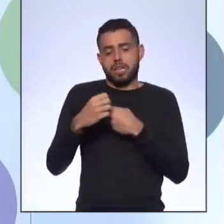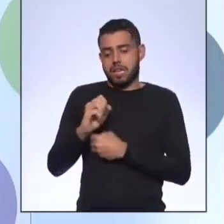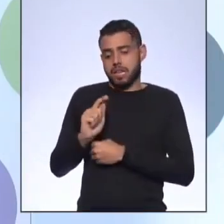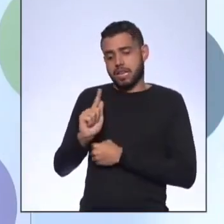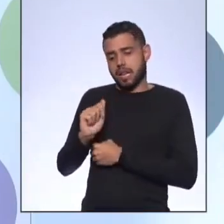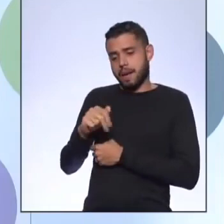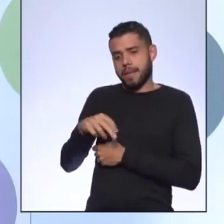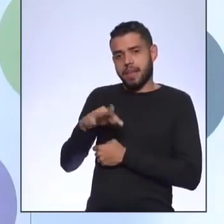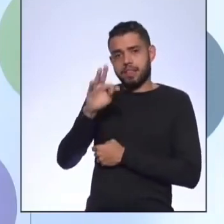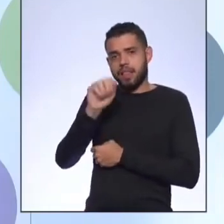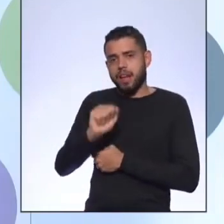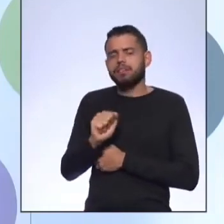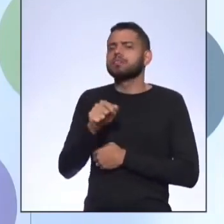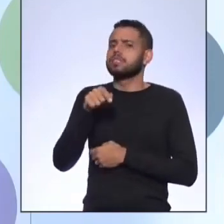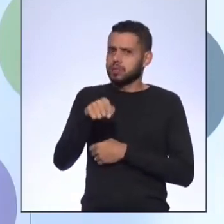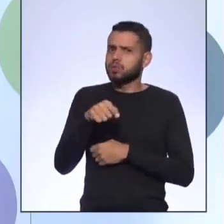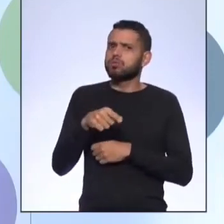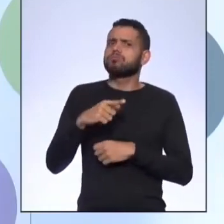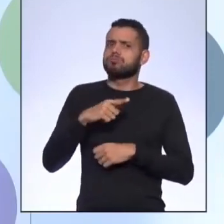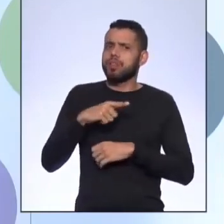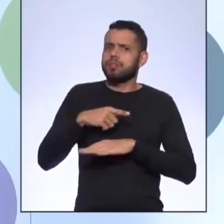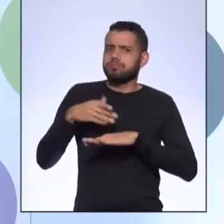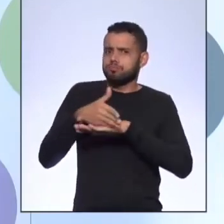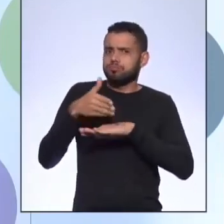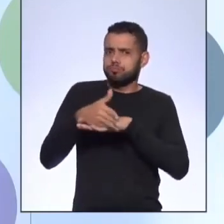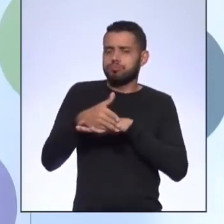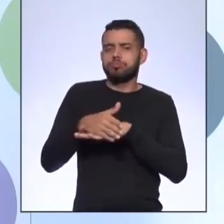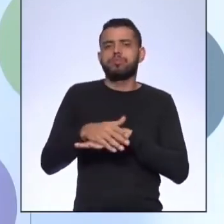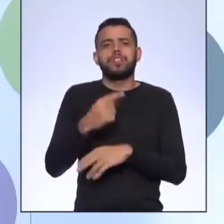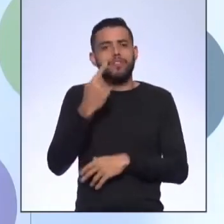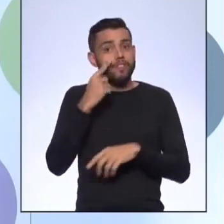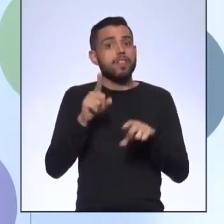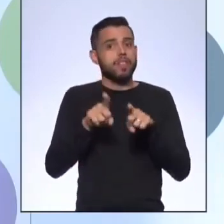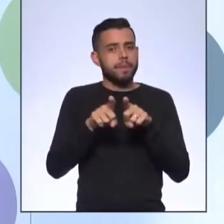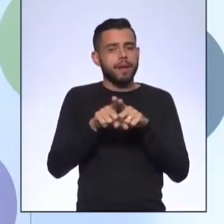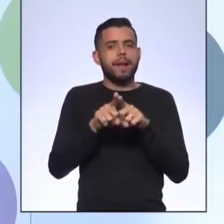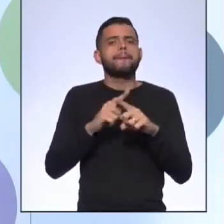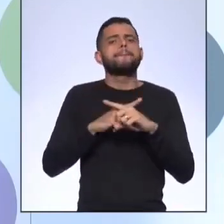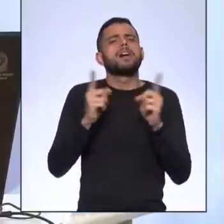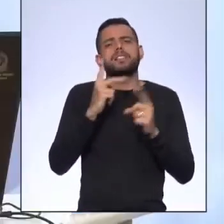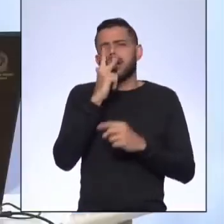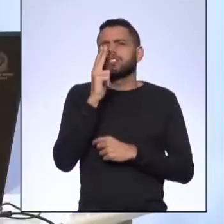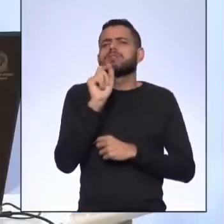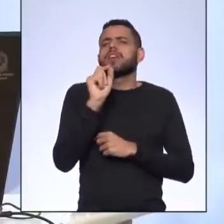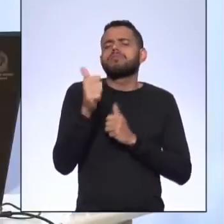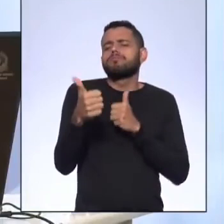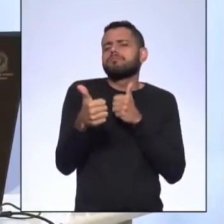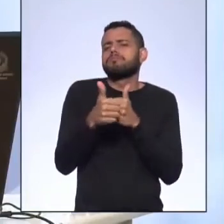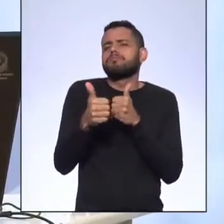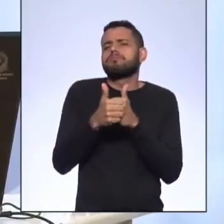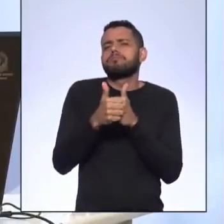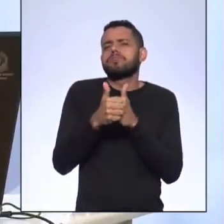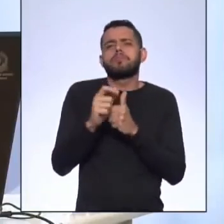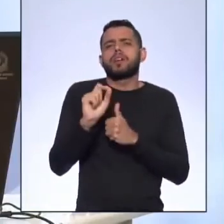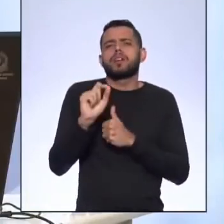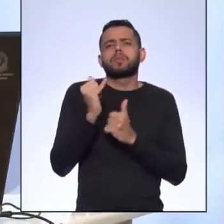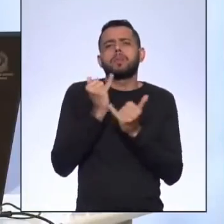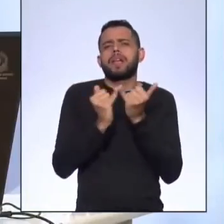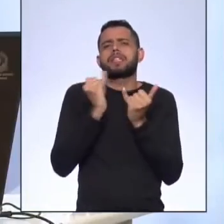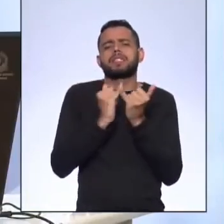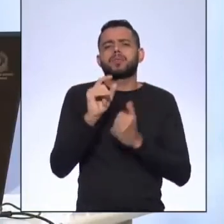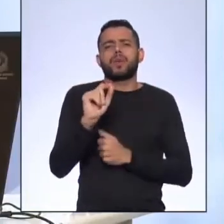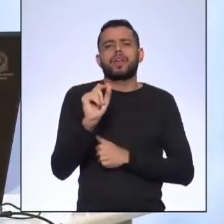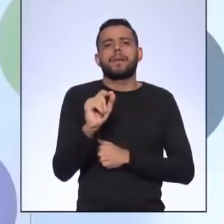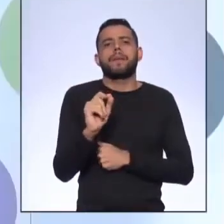gente vai ver isso daí também. Mas acho que quem mais se aproximou aí foi a que falou